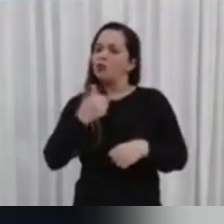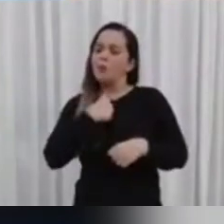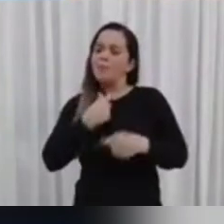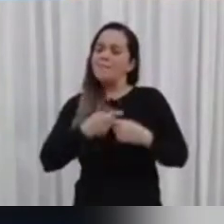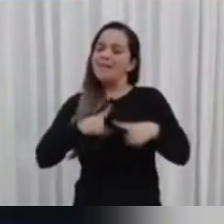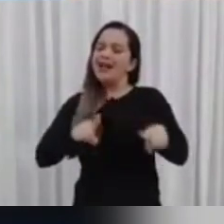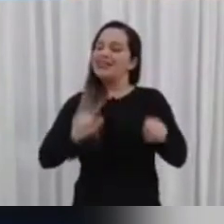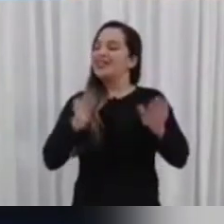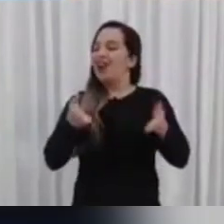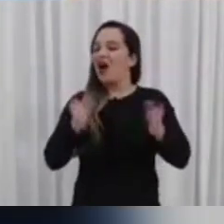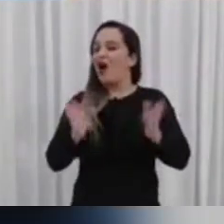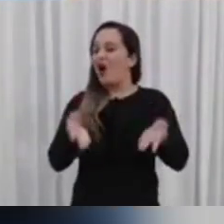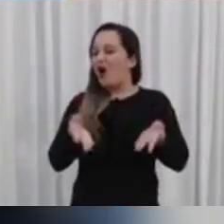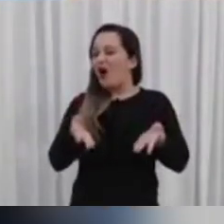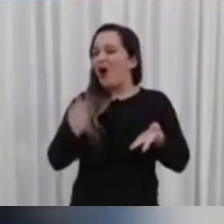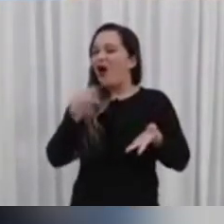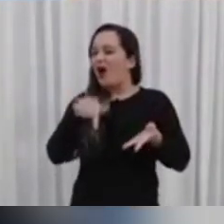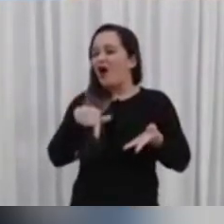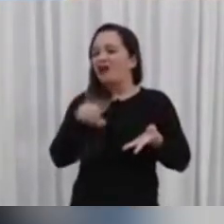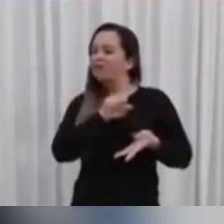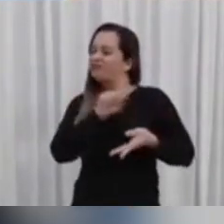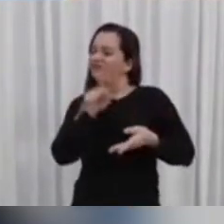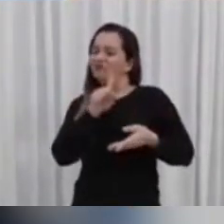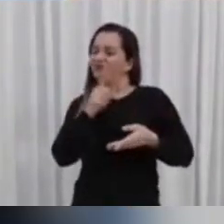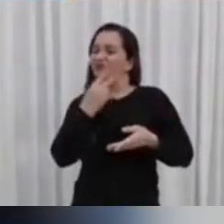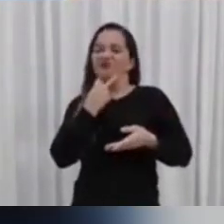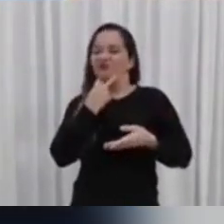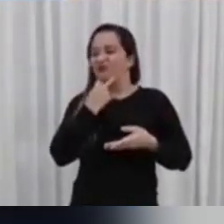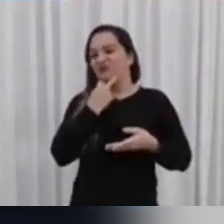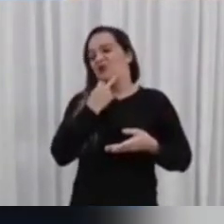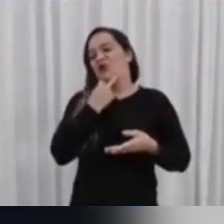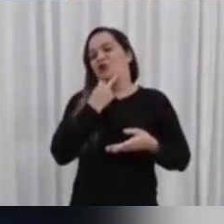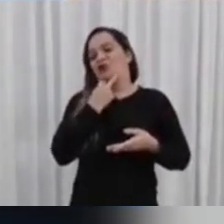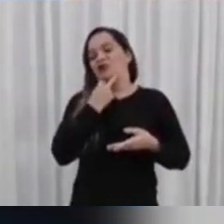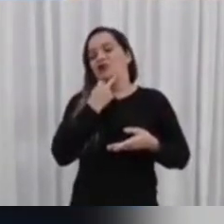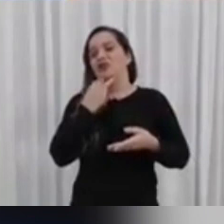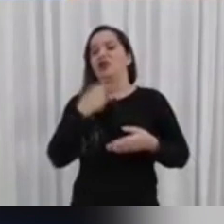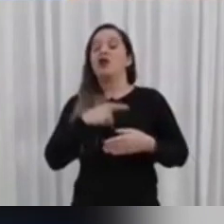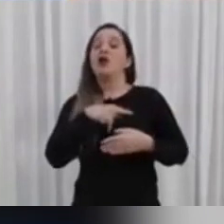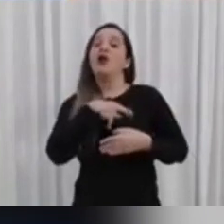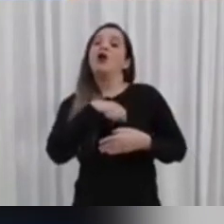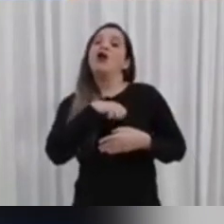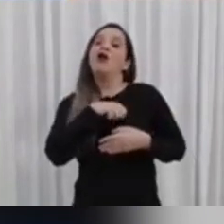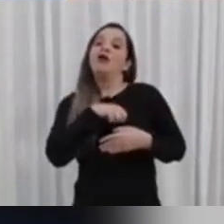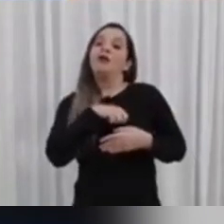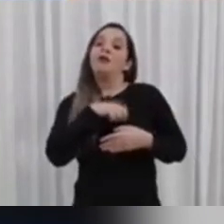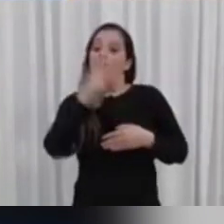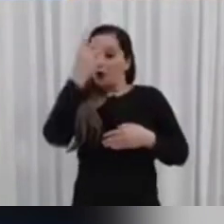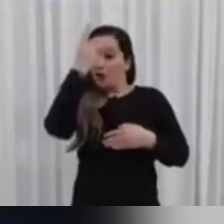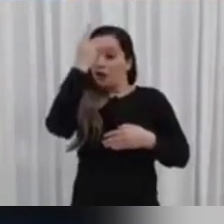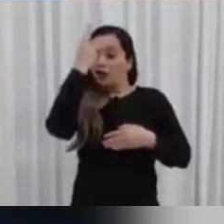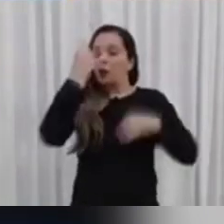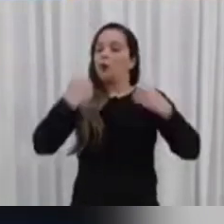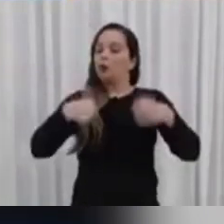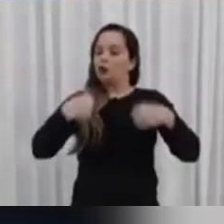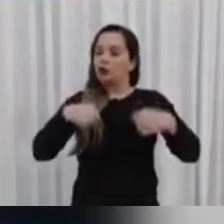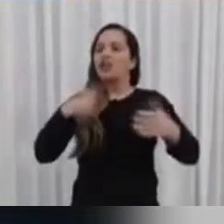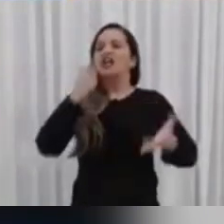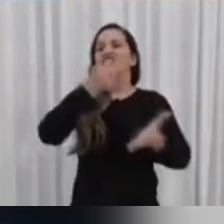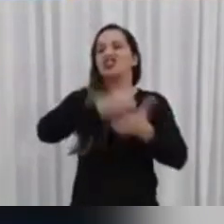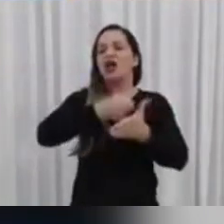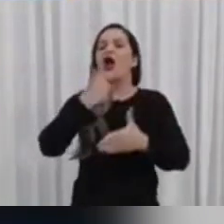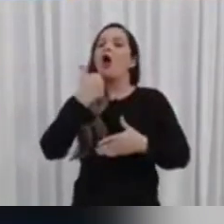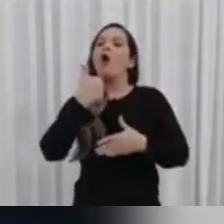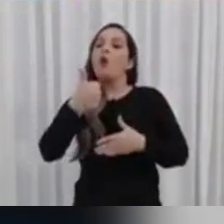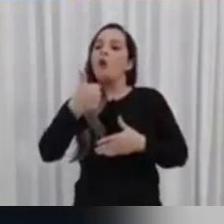momento. Eu acho que agora o governador podia gastar 1 milhão, 2 milhões para uma